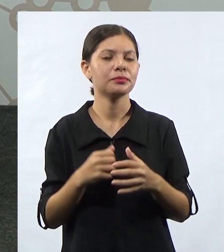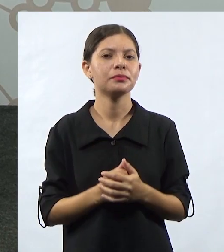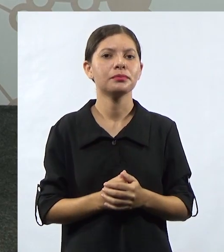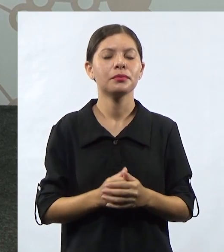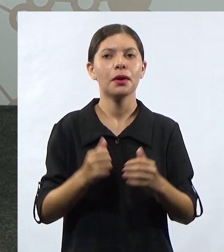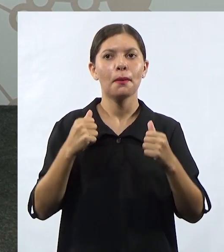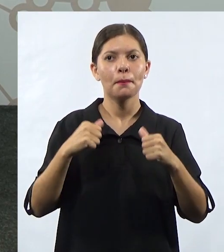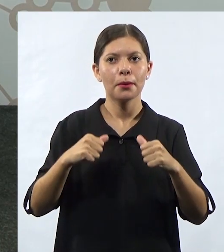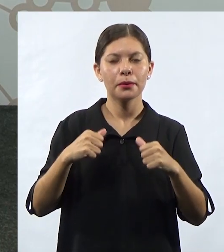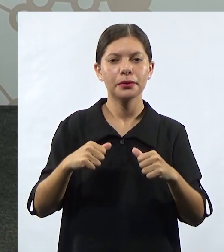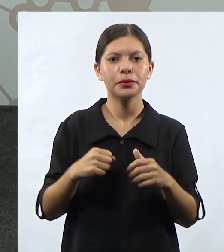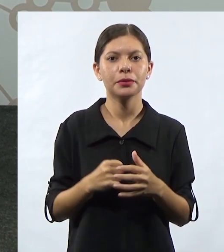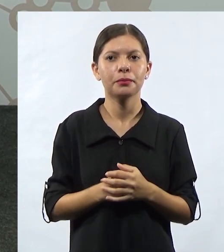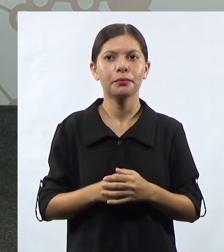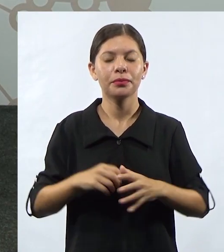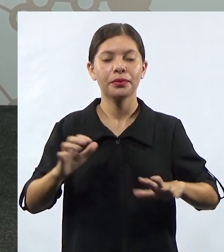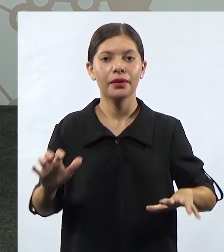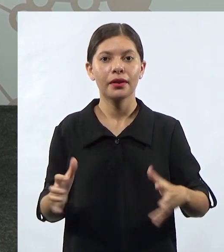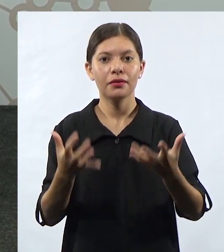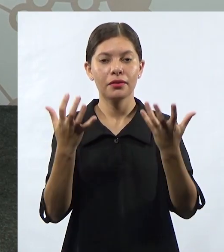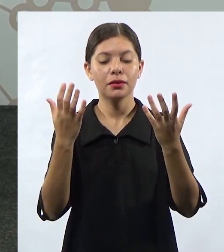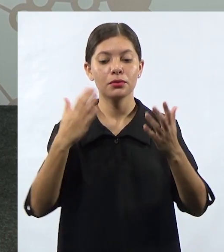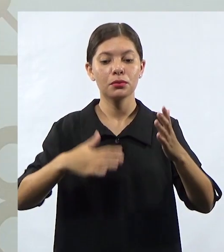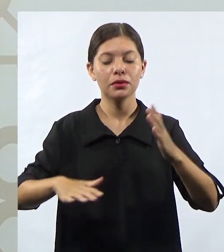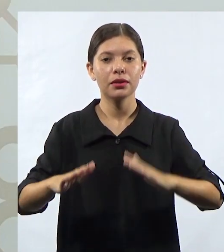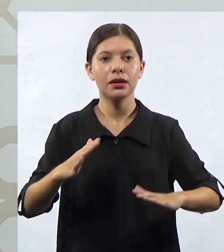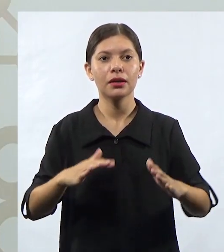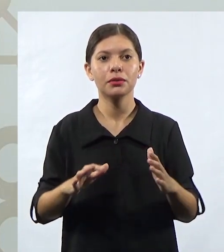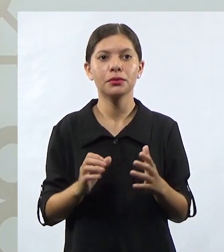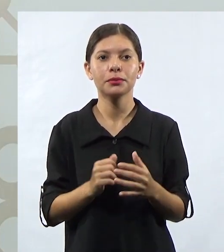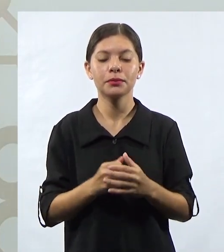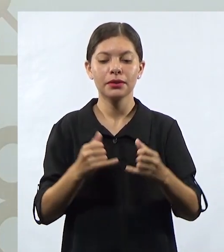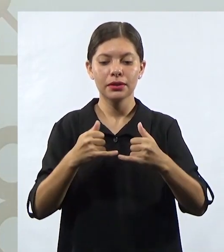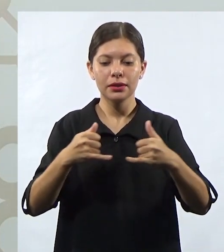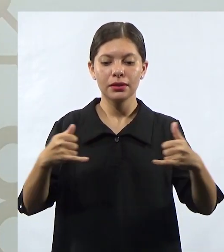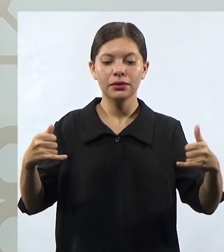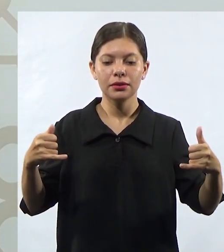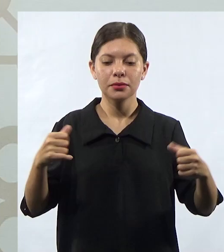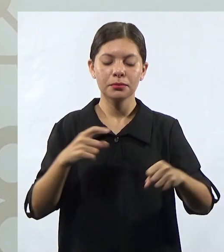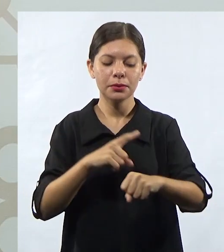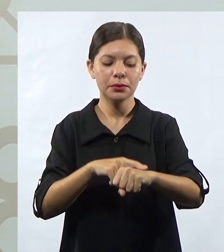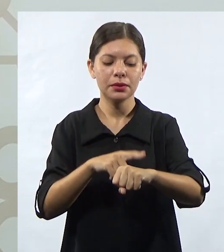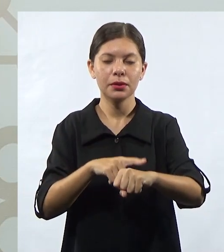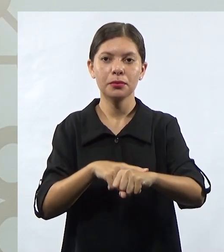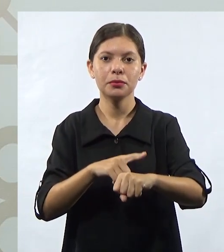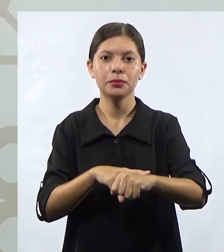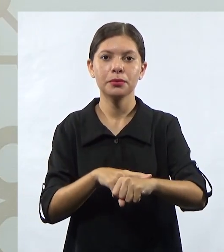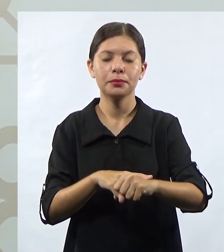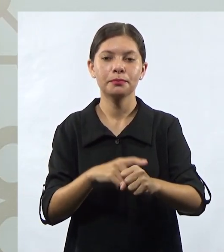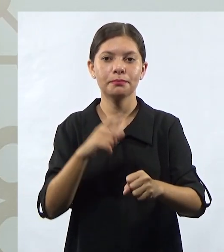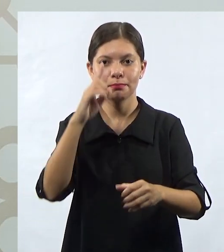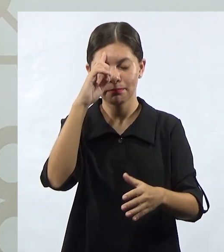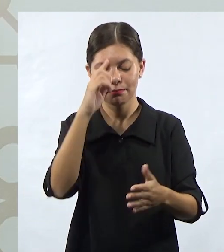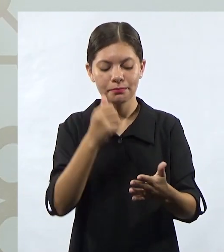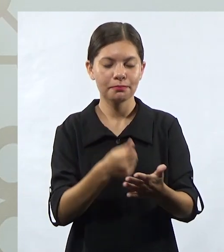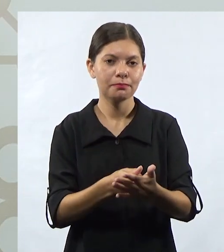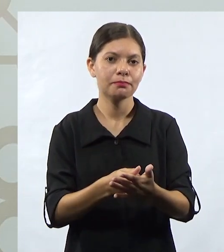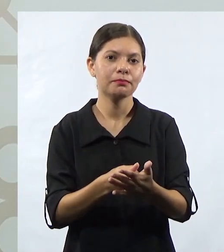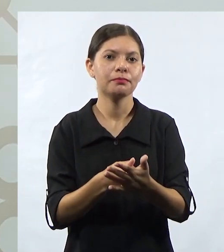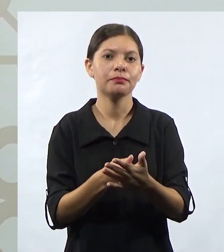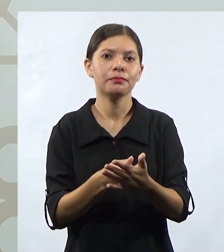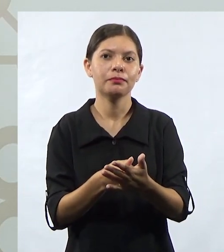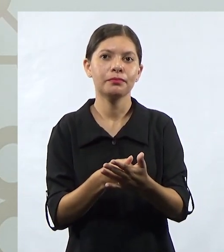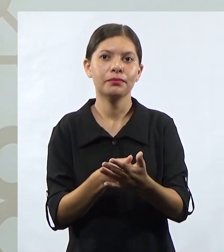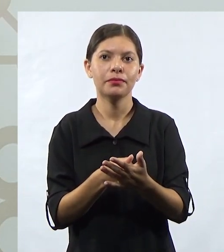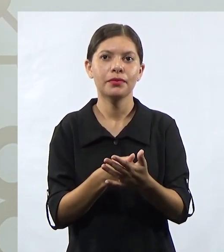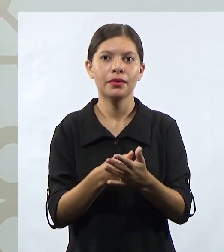Os eventos aí é só o cuidado, porque como a linha do tempo, ela exige que você preveja